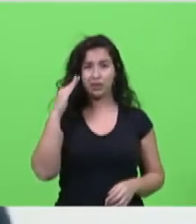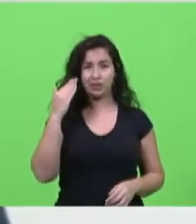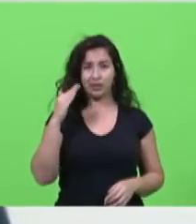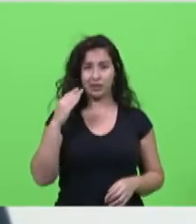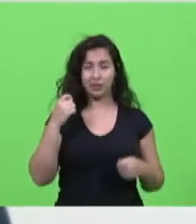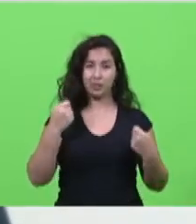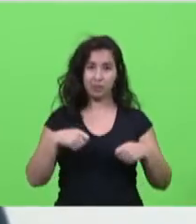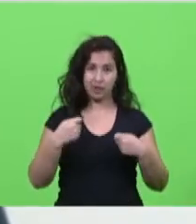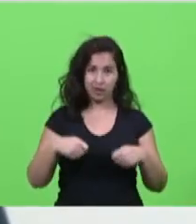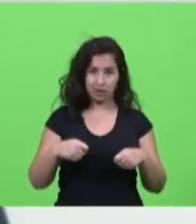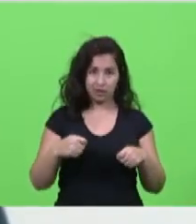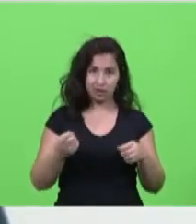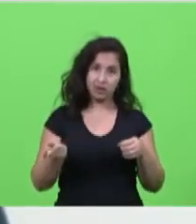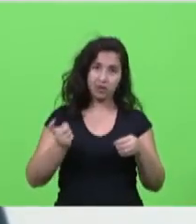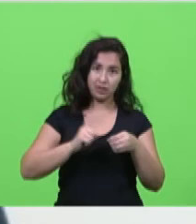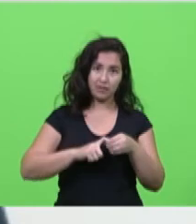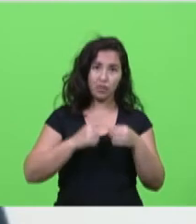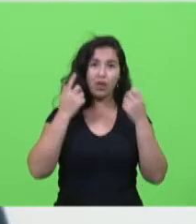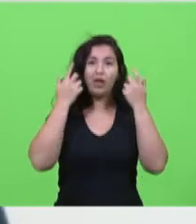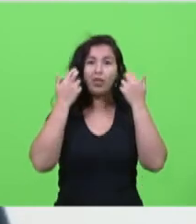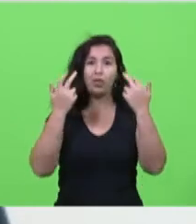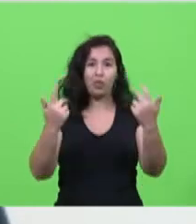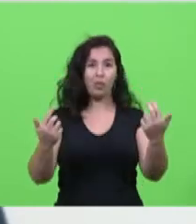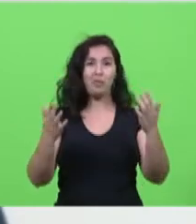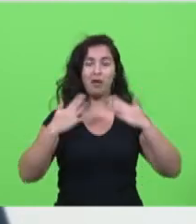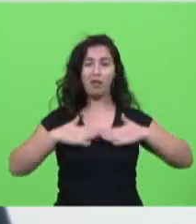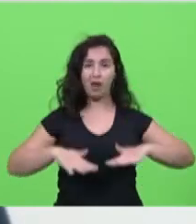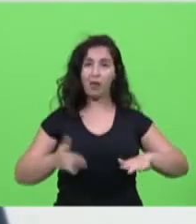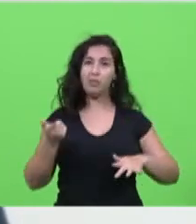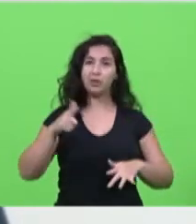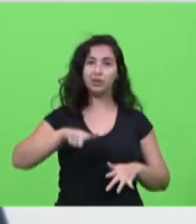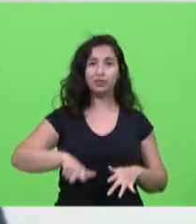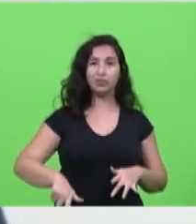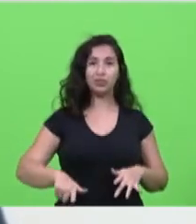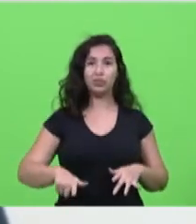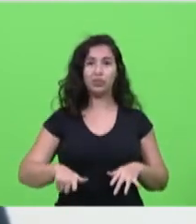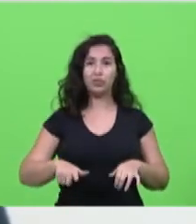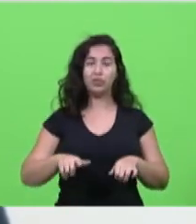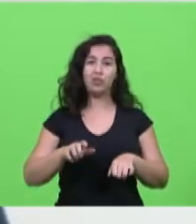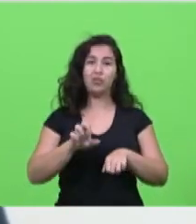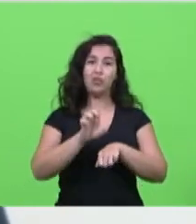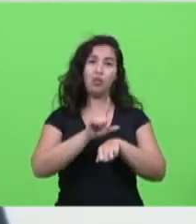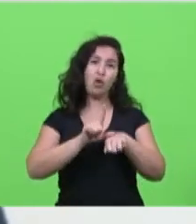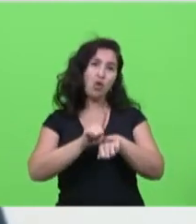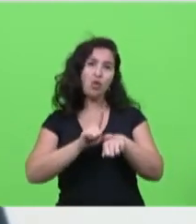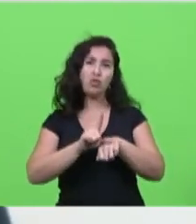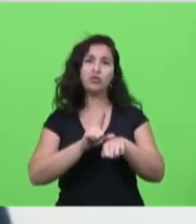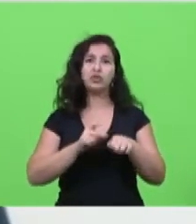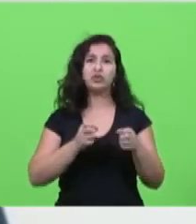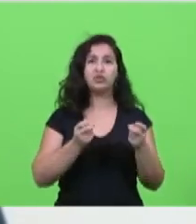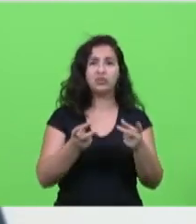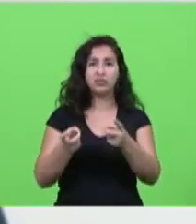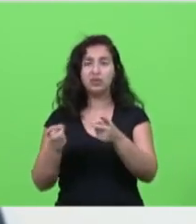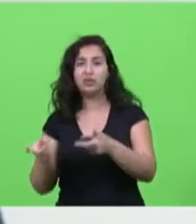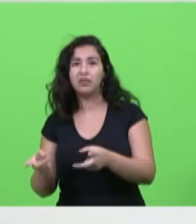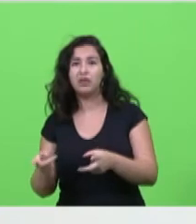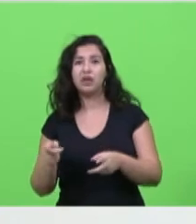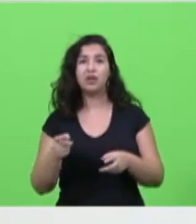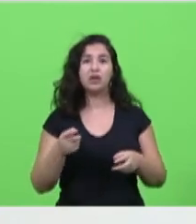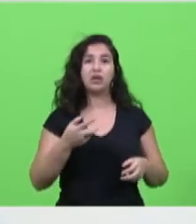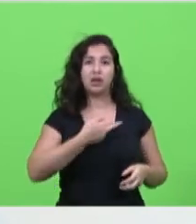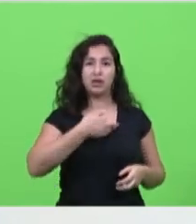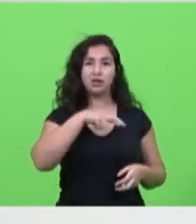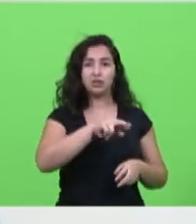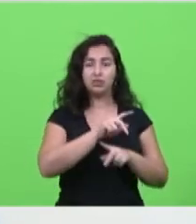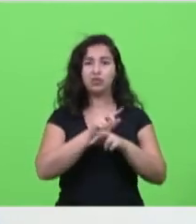à normalidade. A gente precisa conviver com o vírus. Como o comércio voltou, como a religião vai voltar, as